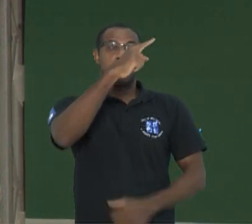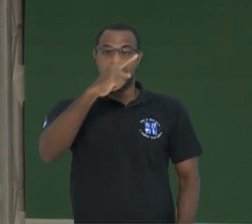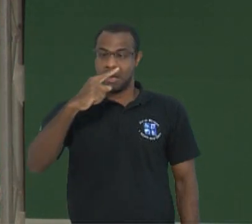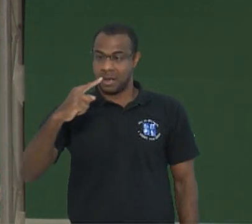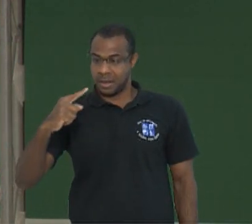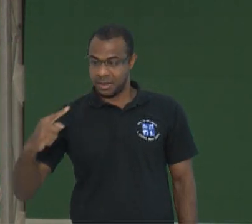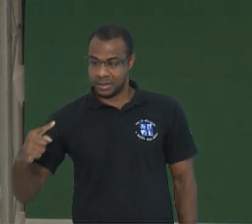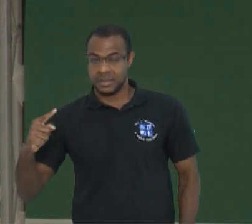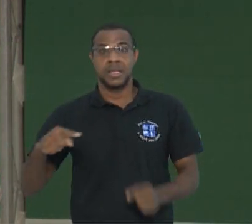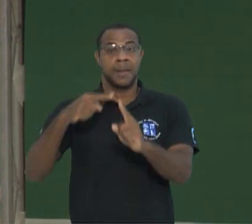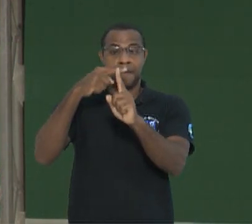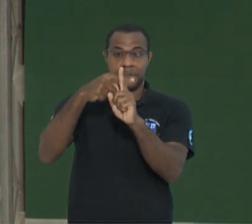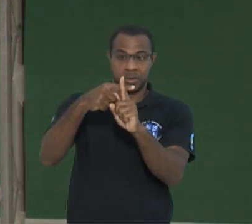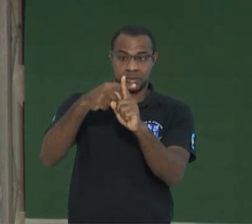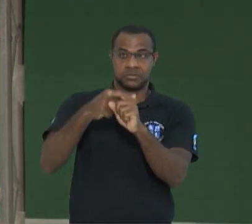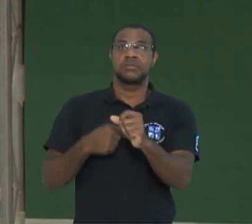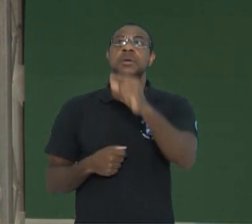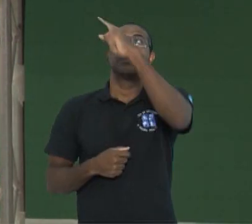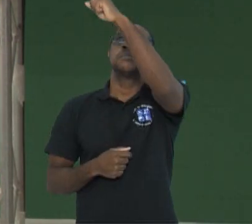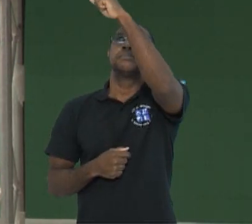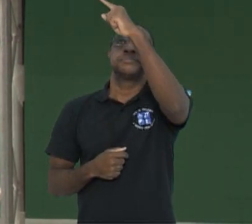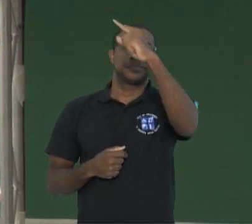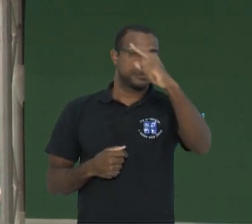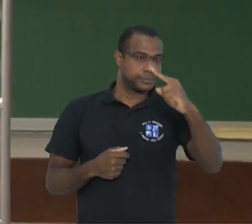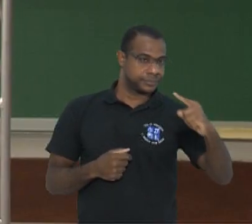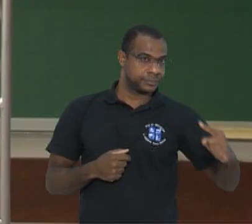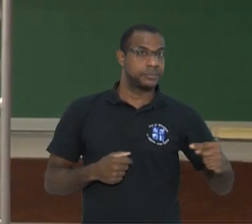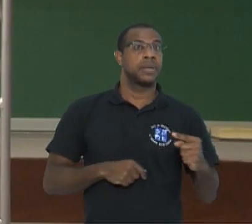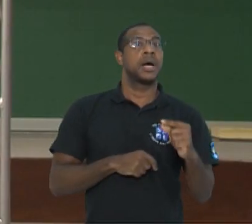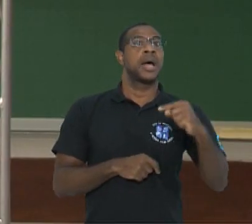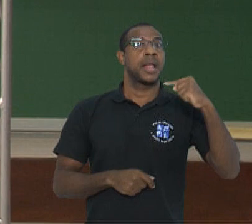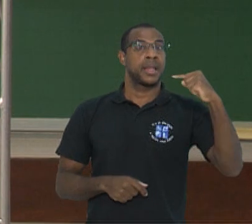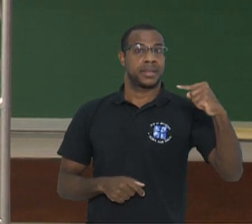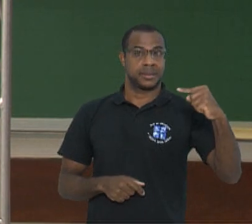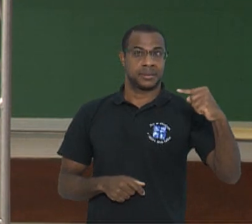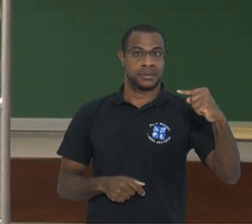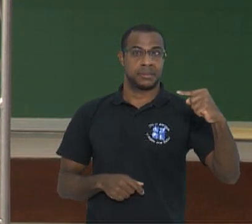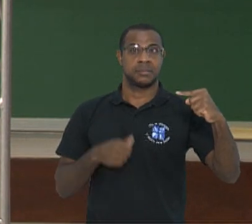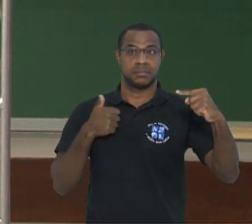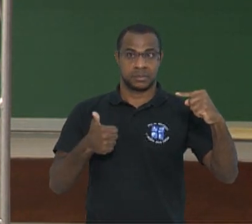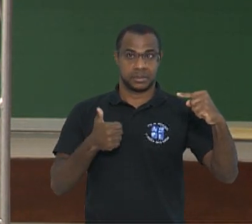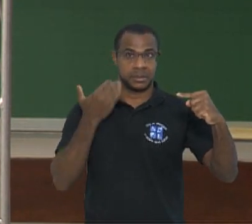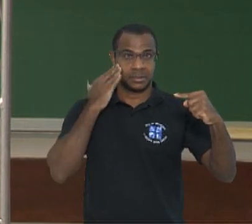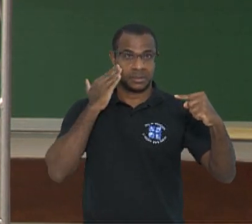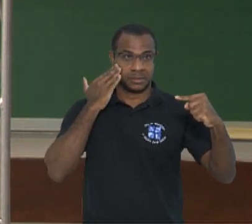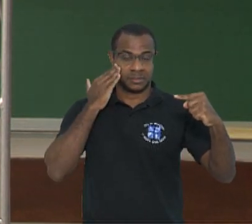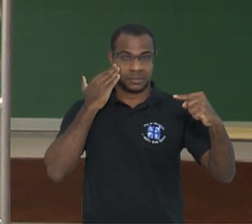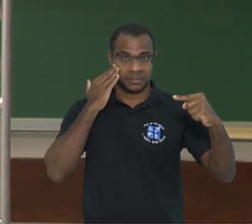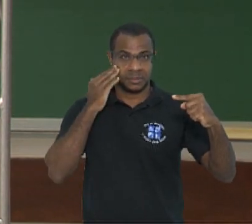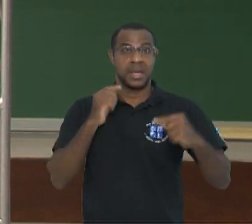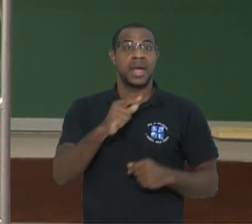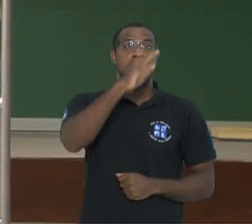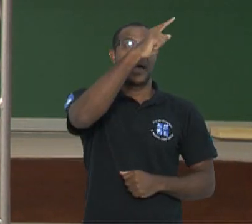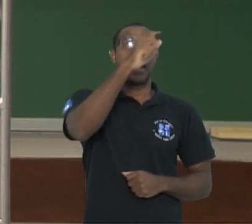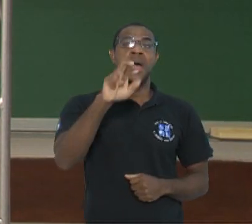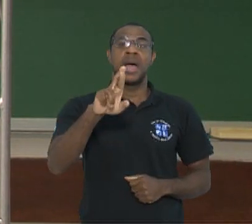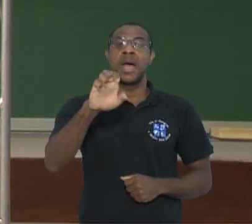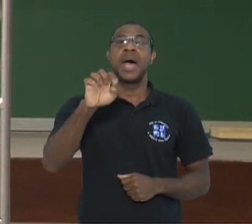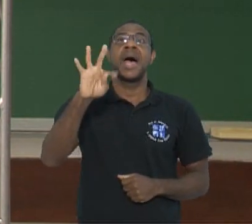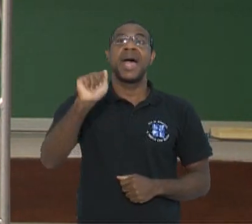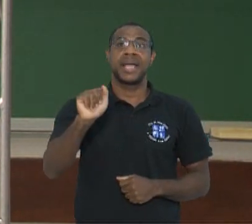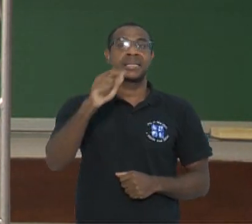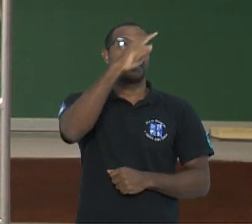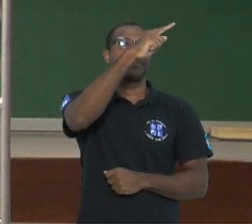inclinação para a esquerda do gráfico, tudo bem? Então, ela que vai delimitar as hipérboles no plano